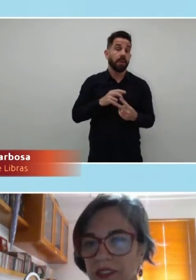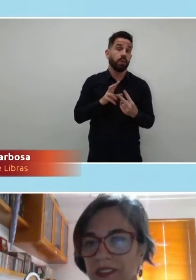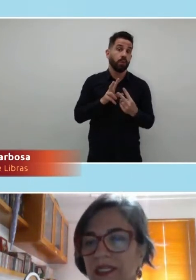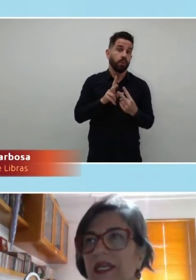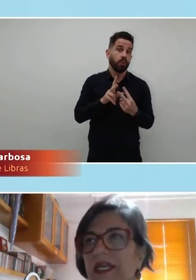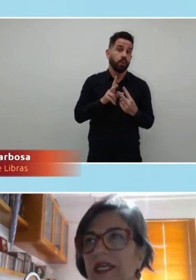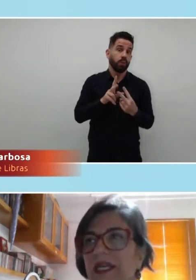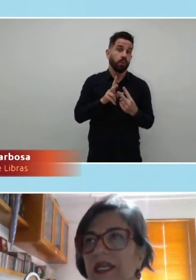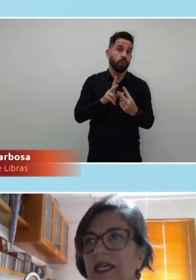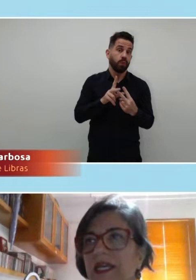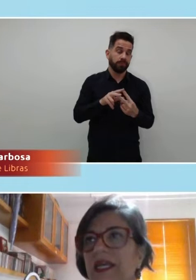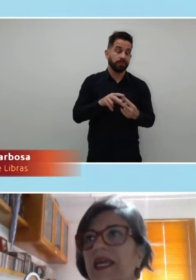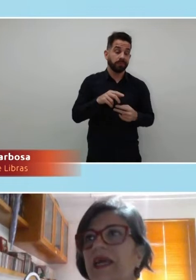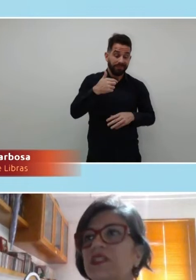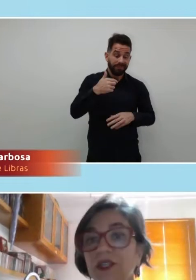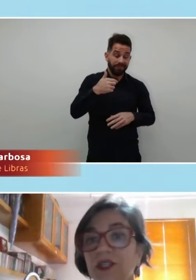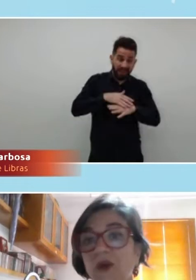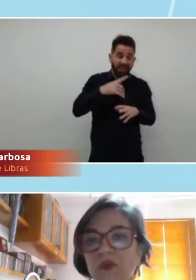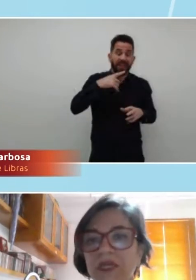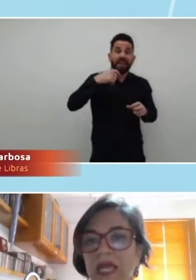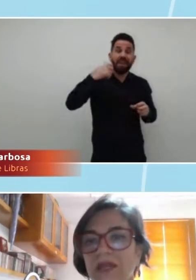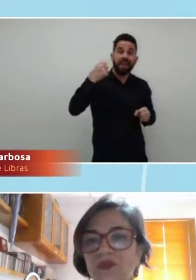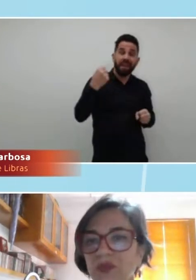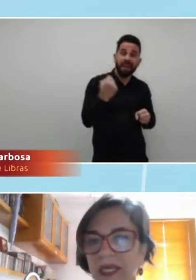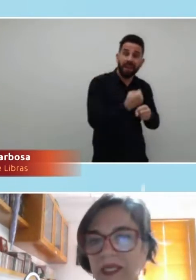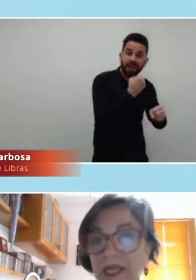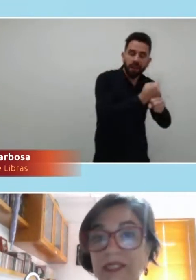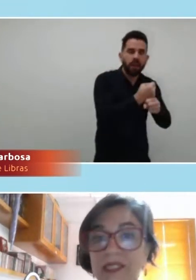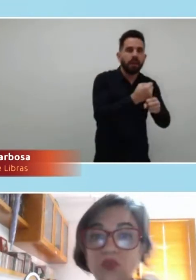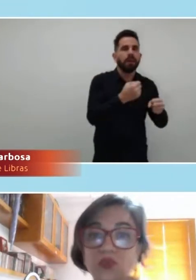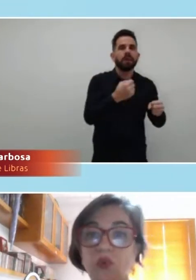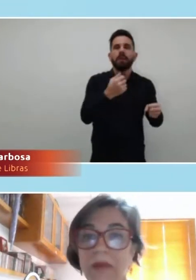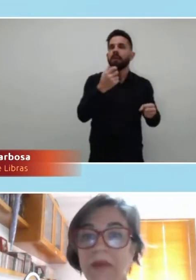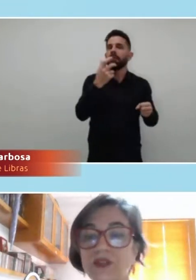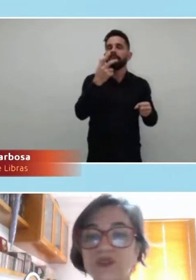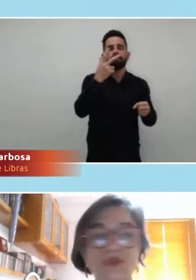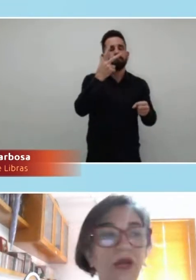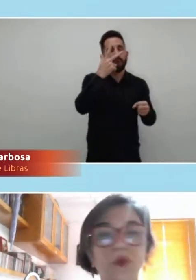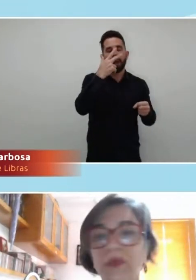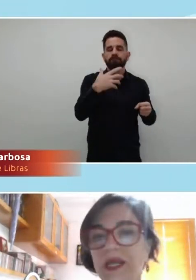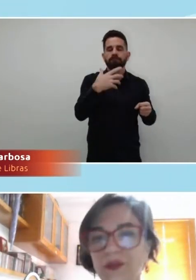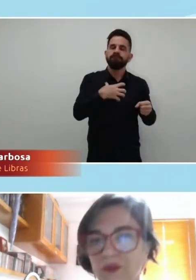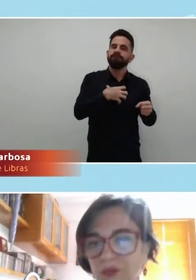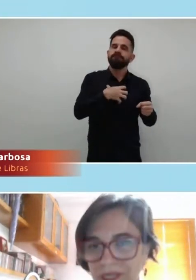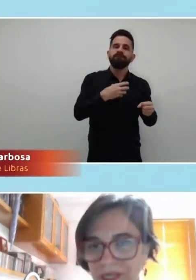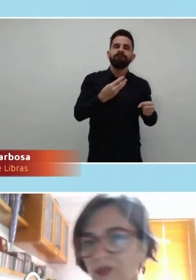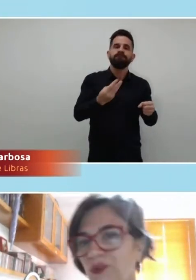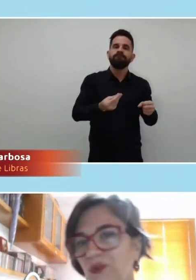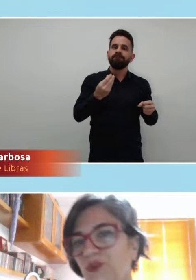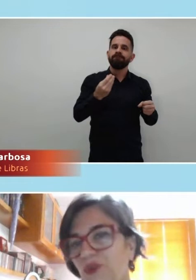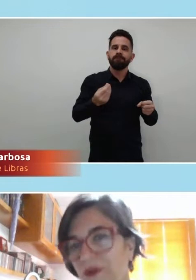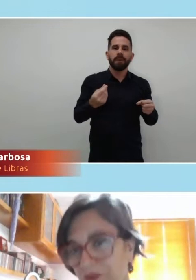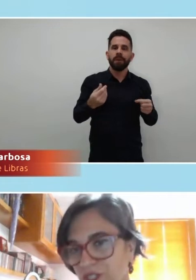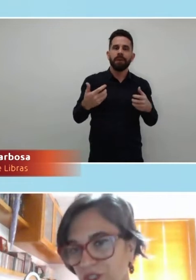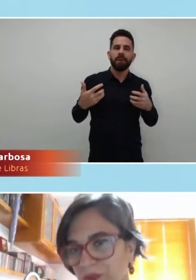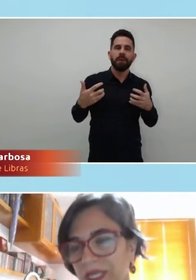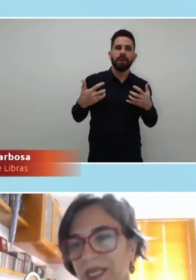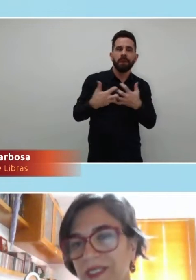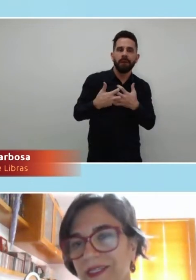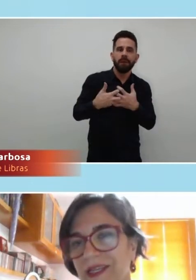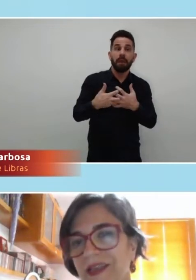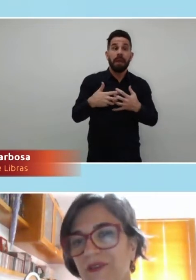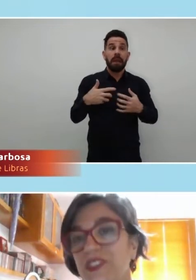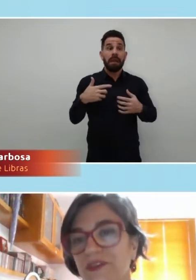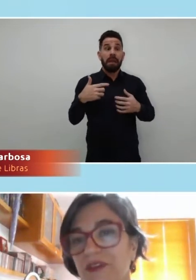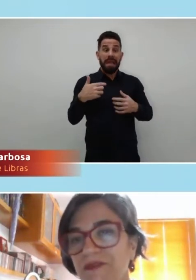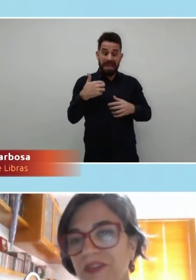executa, muitas vezes ele não está combinado com quem executou o rebaixo, não está combinado com quem executou a faixa de